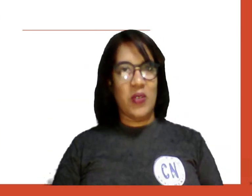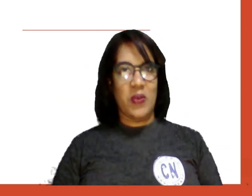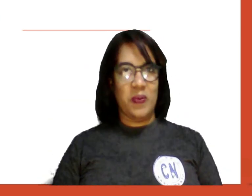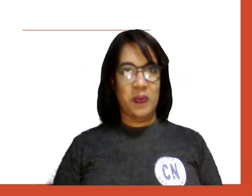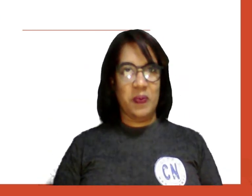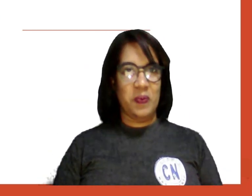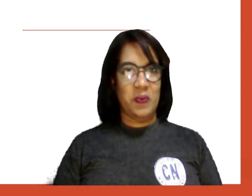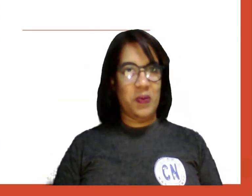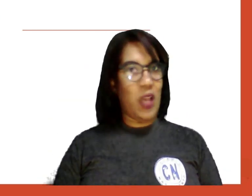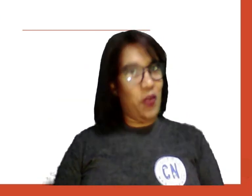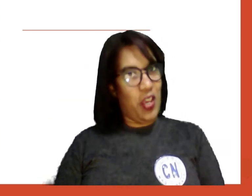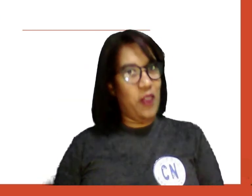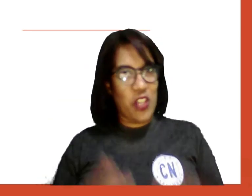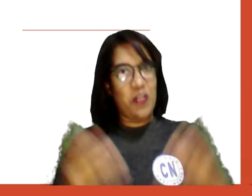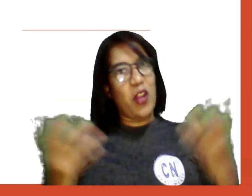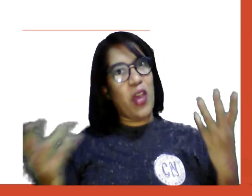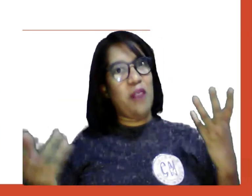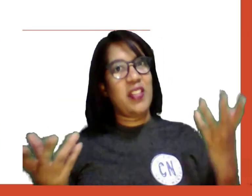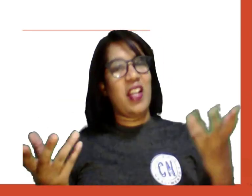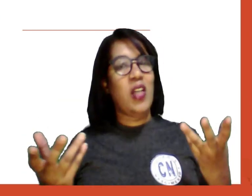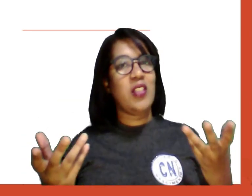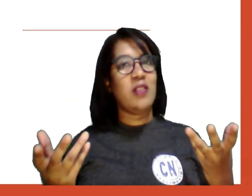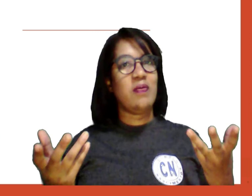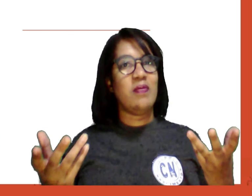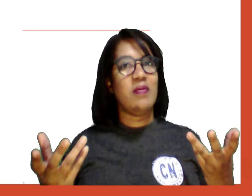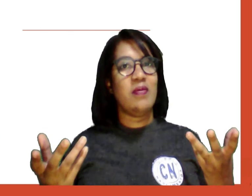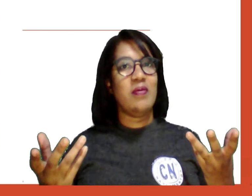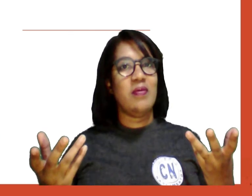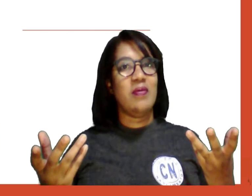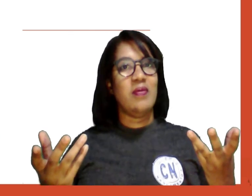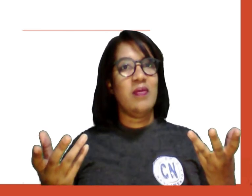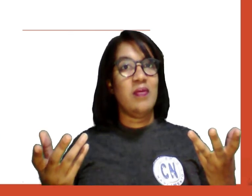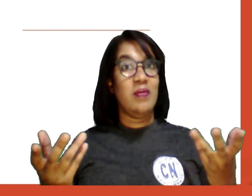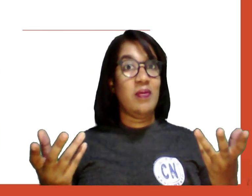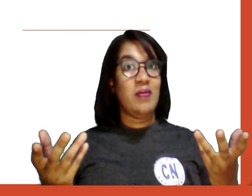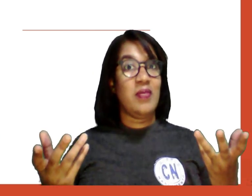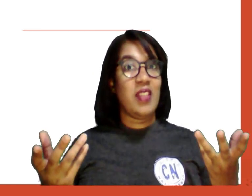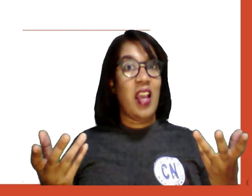que que eu preciso? Alguém, vocês já viram alguém fazendo arroz?